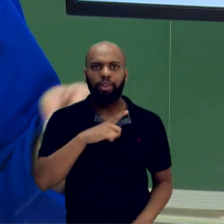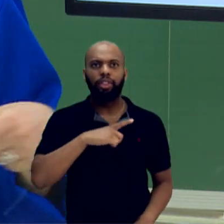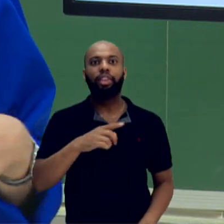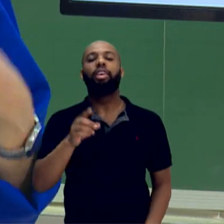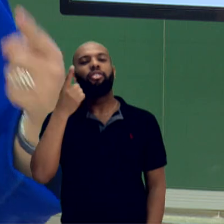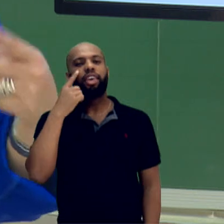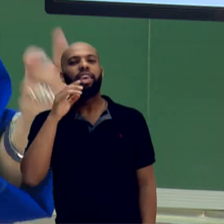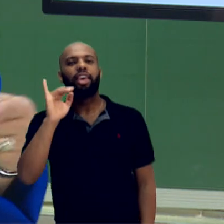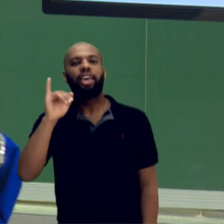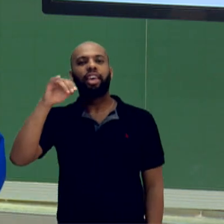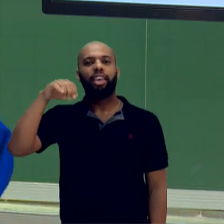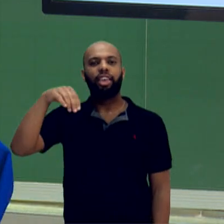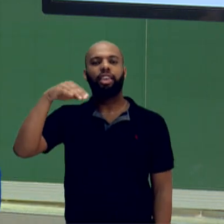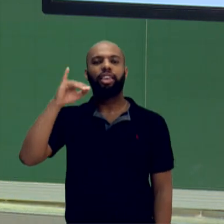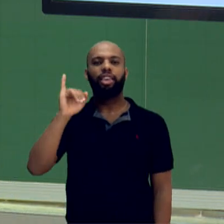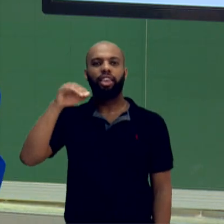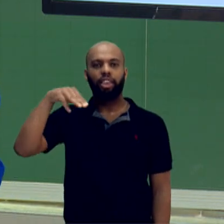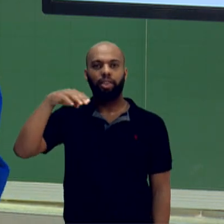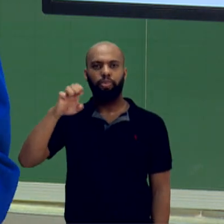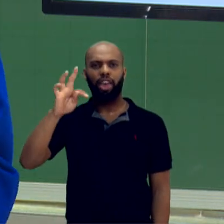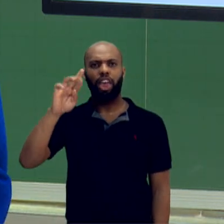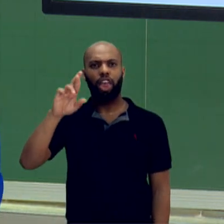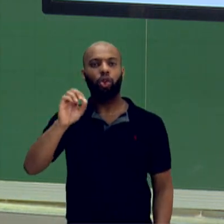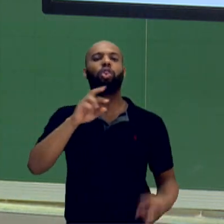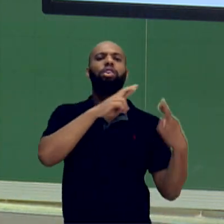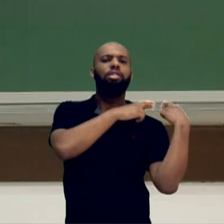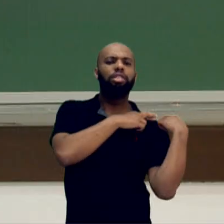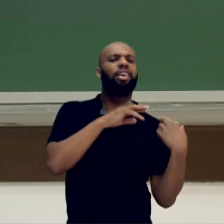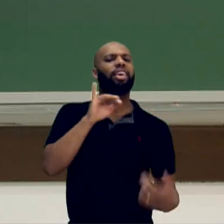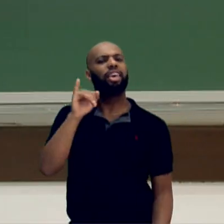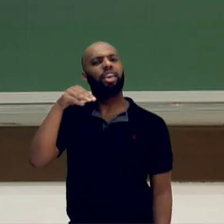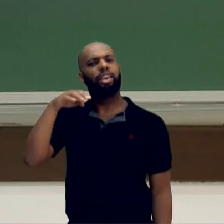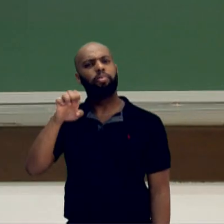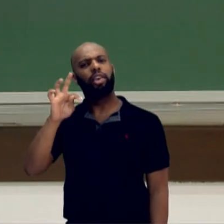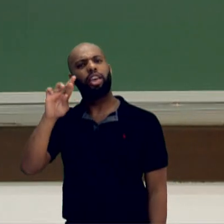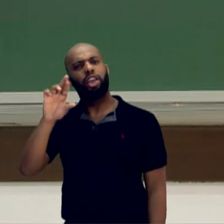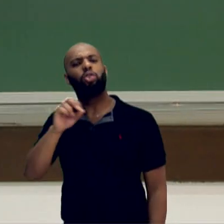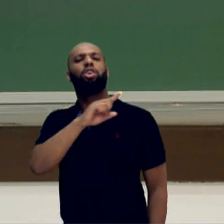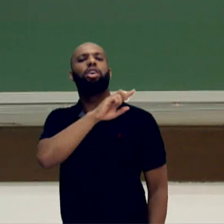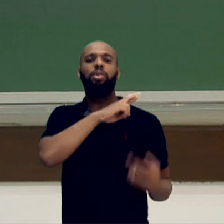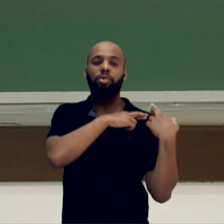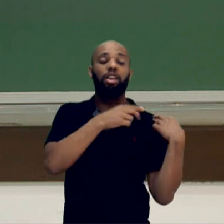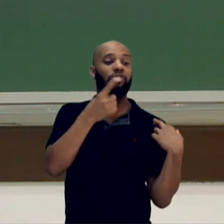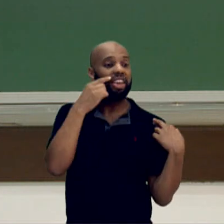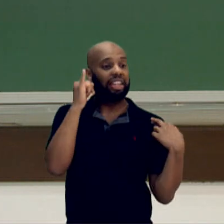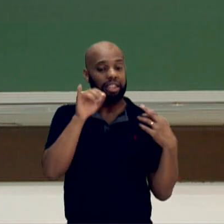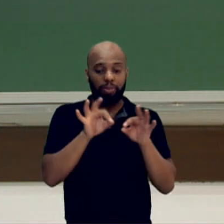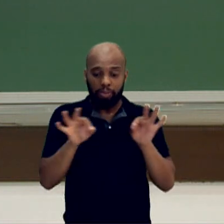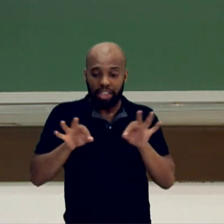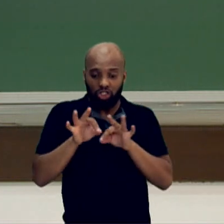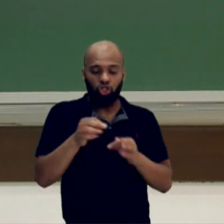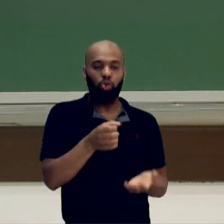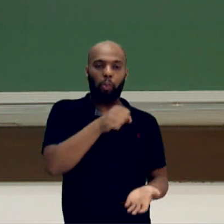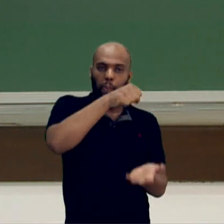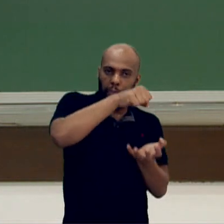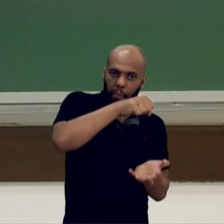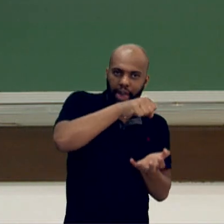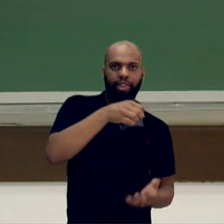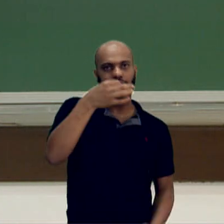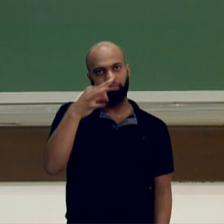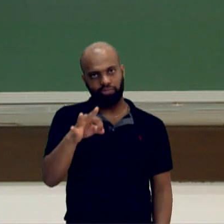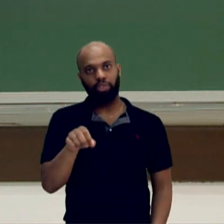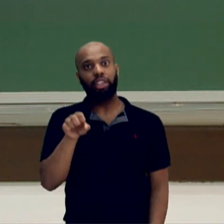uma medida menor, cúbito, eu consegui transformar numa medida maior. Ah, professora, então estou entendendo. Então